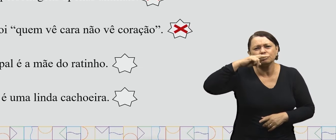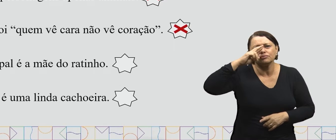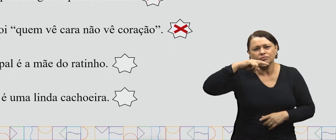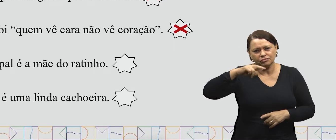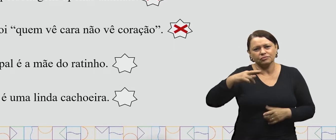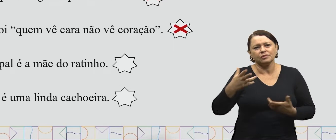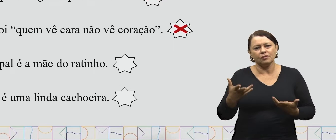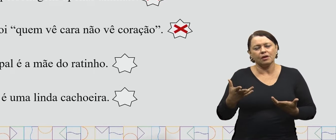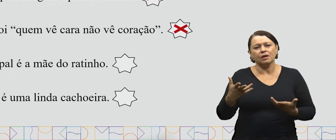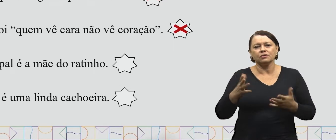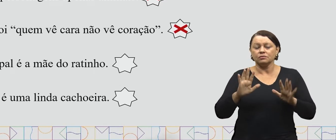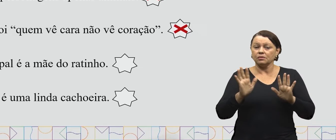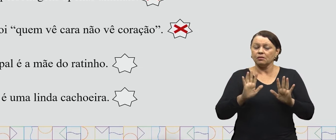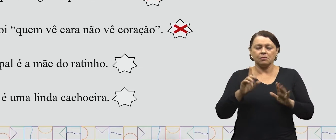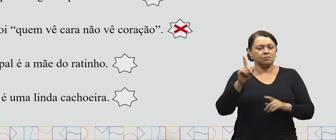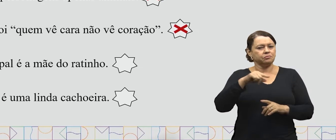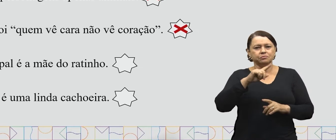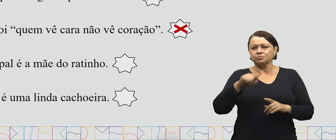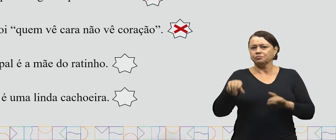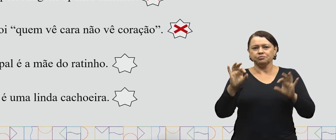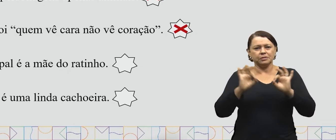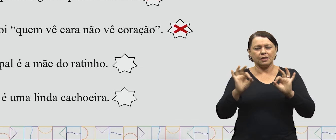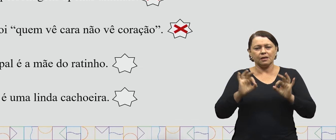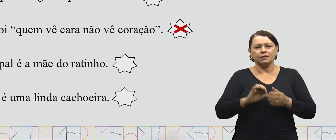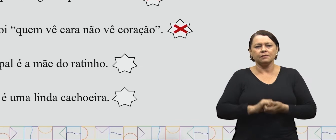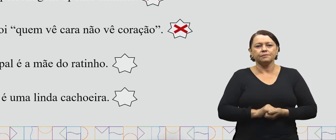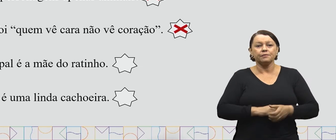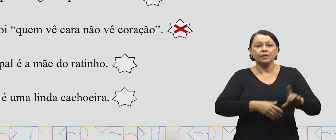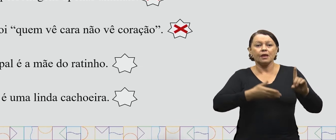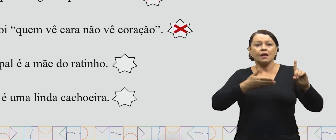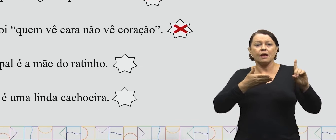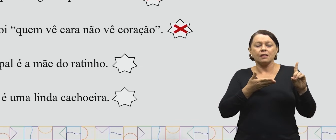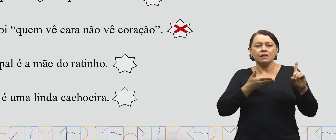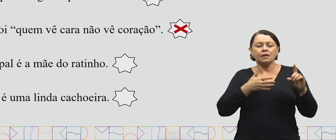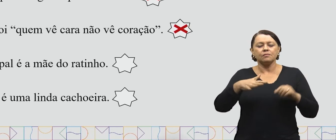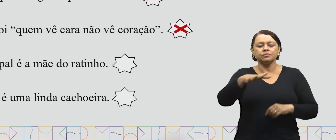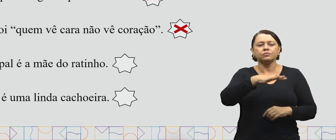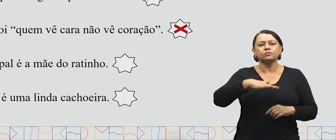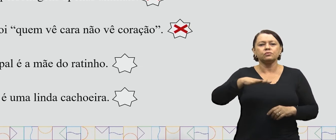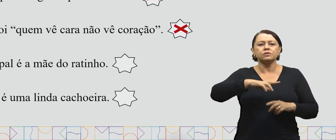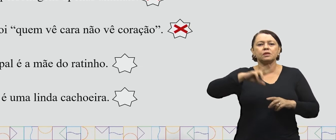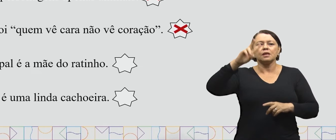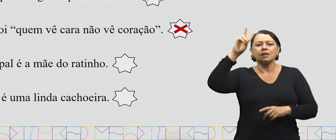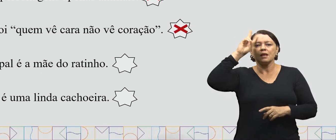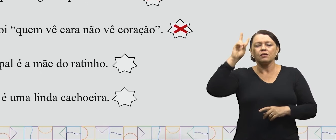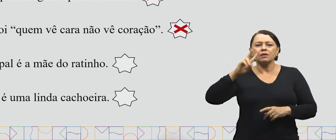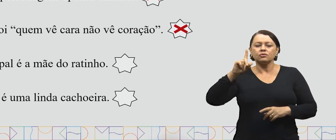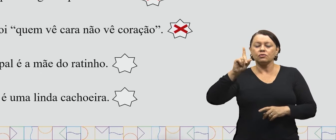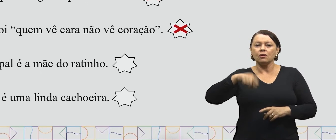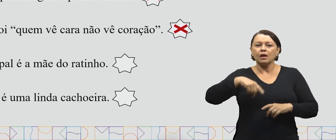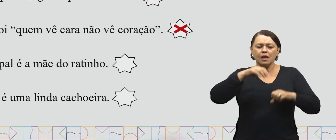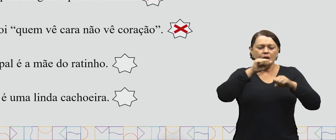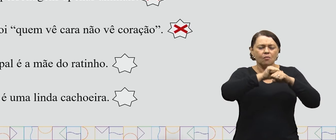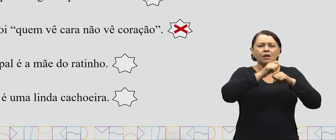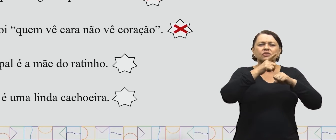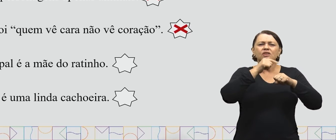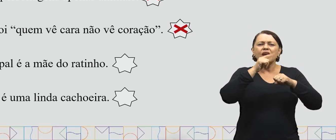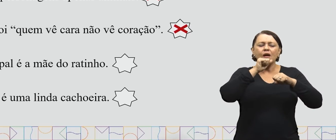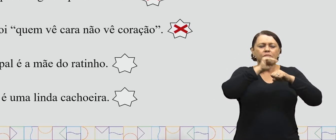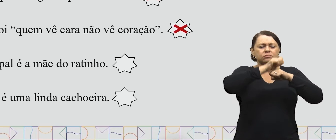ratinho, não a mãe dele. Portanto, não vamos marcar o X. Letra D. O cenário da história é uma